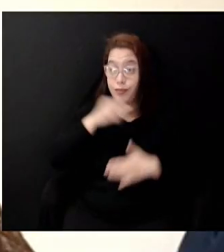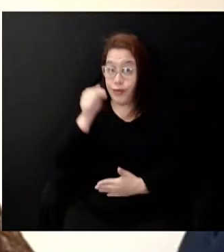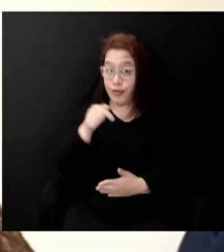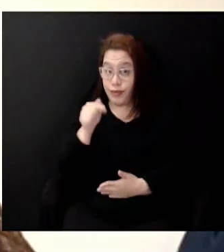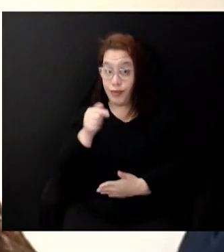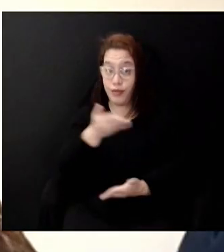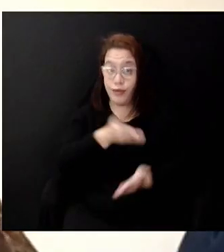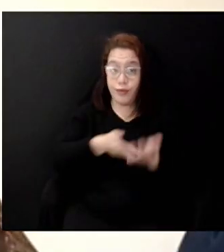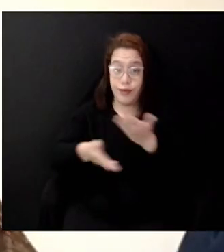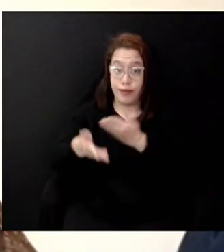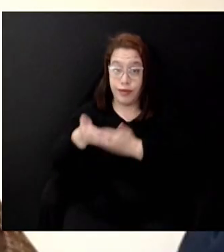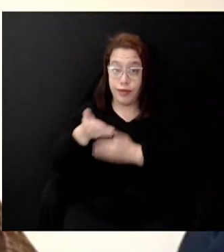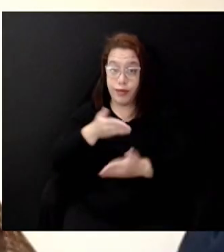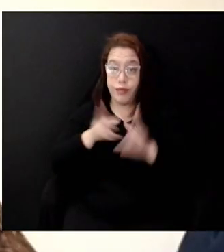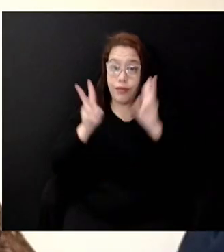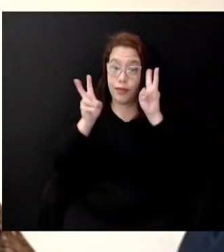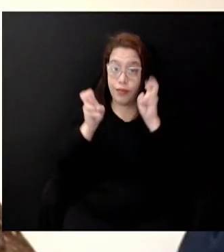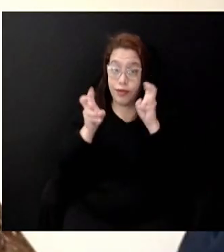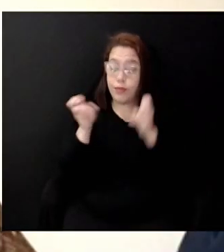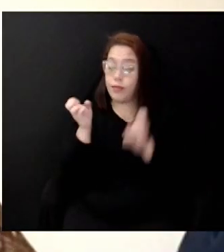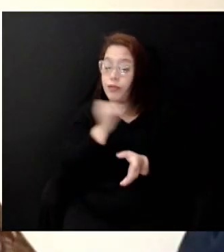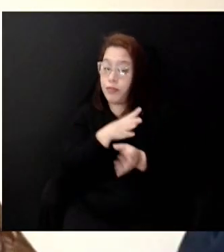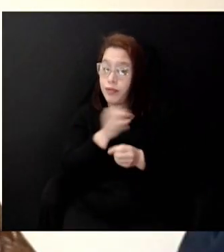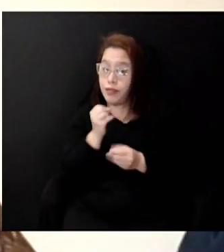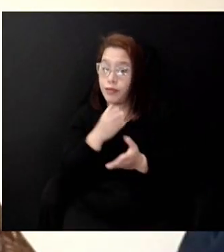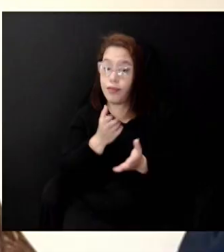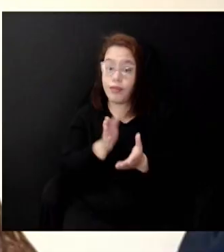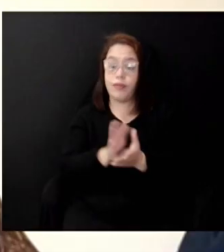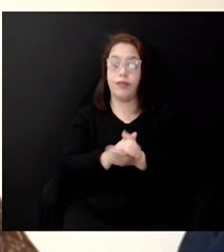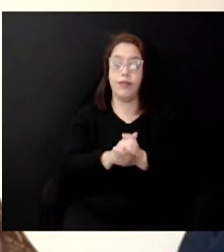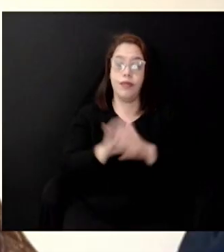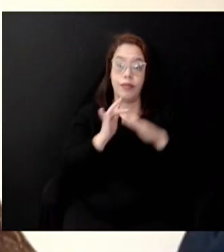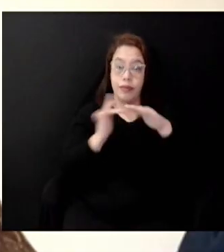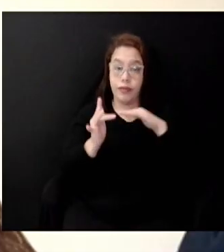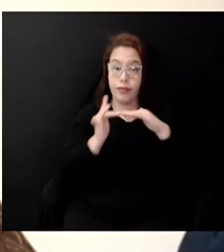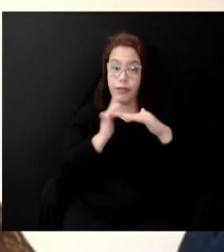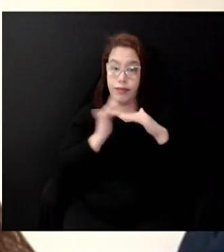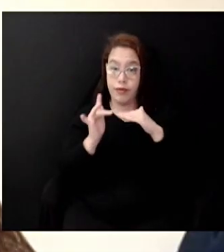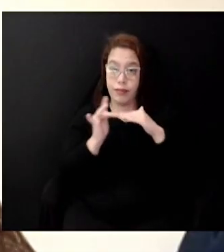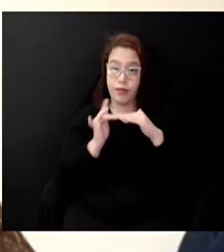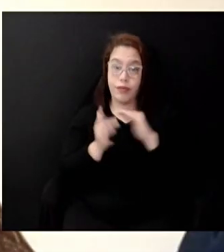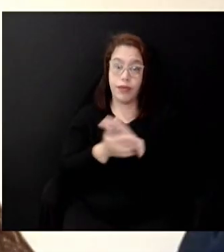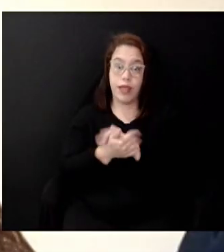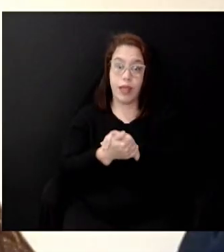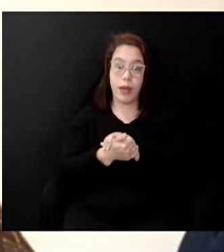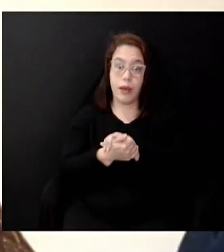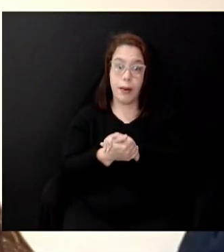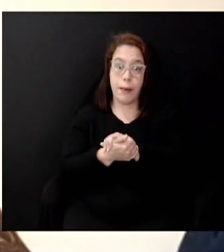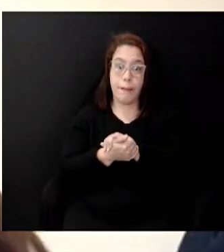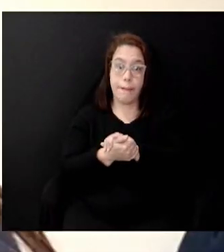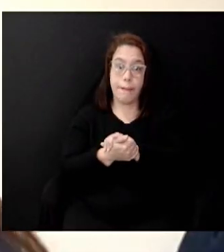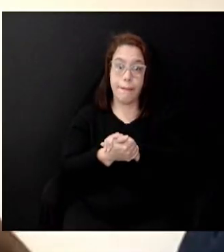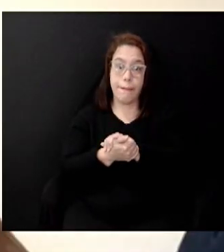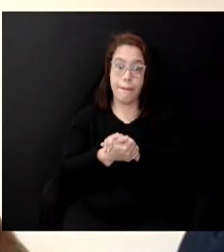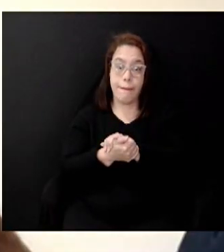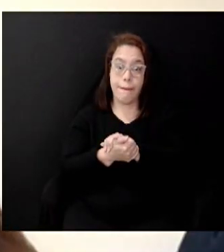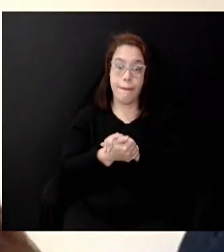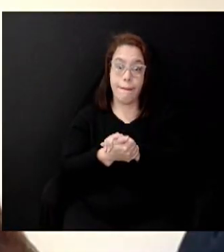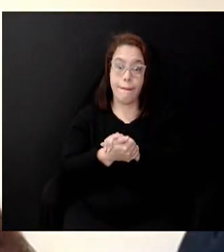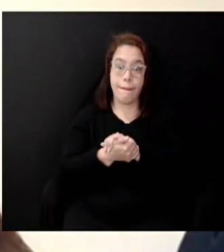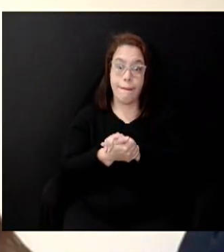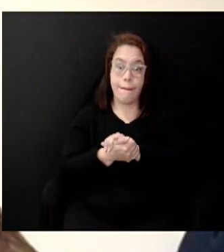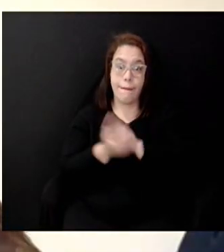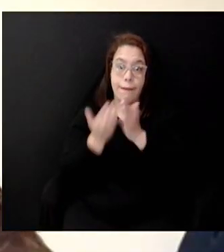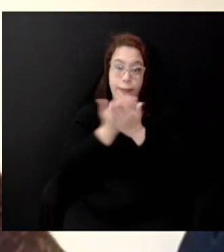desse tema tão atual, as redes sociais, e tem saído uns estudos do Forninho aí, né, conforme vocês